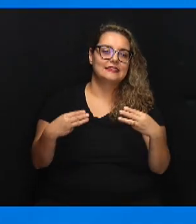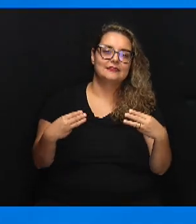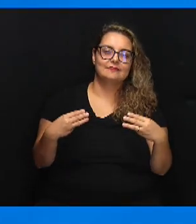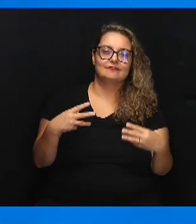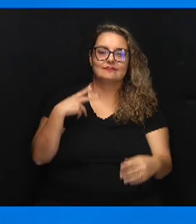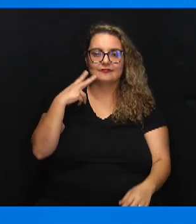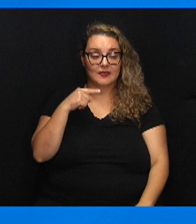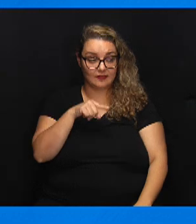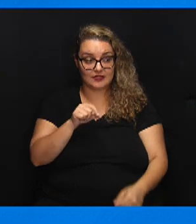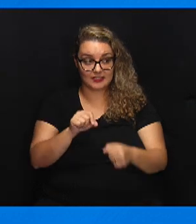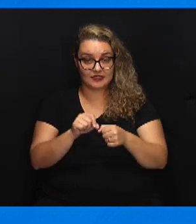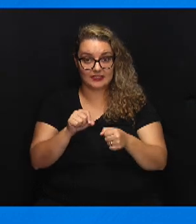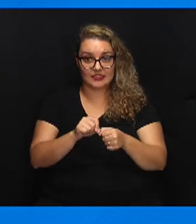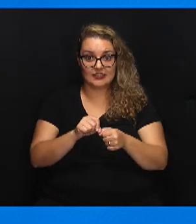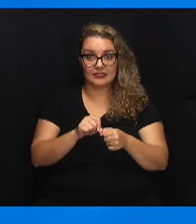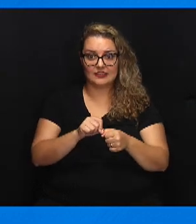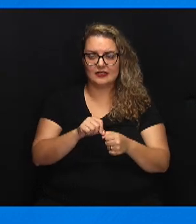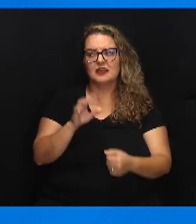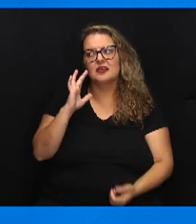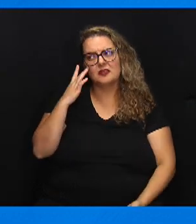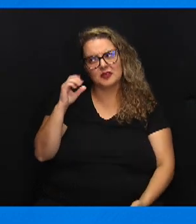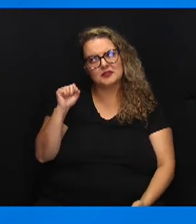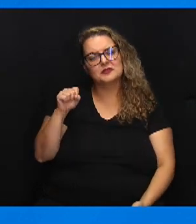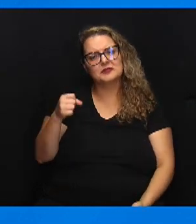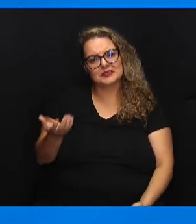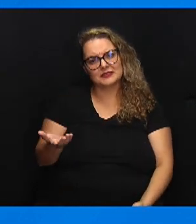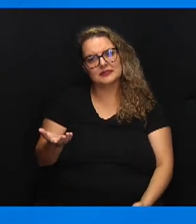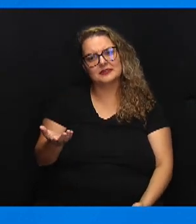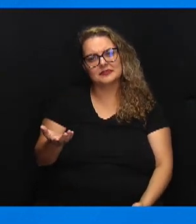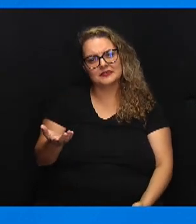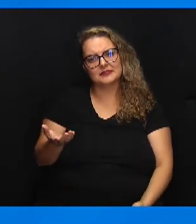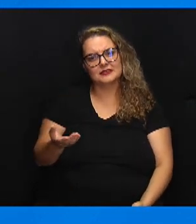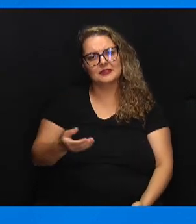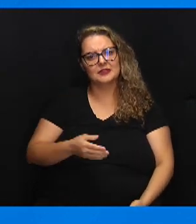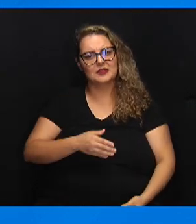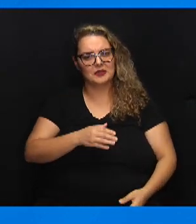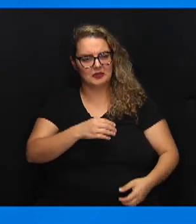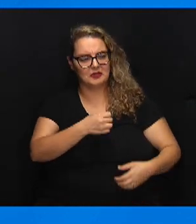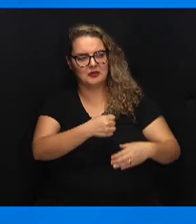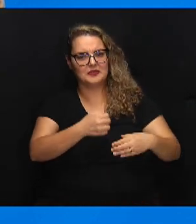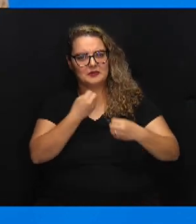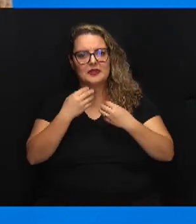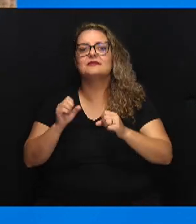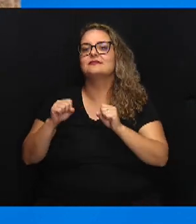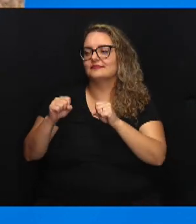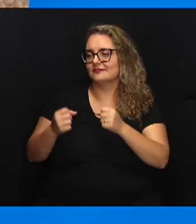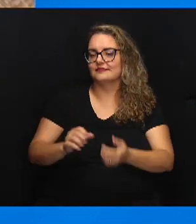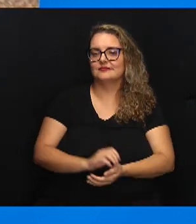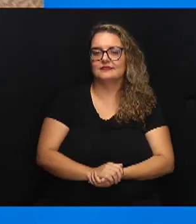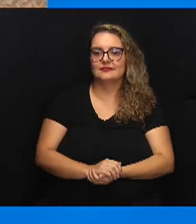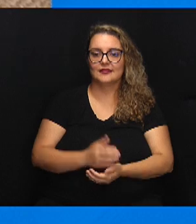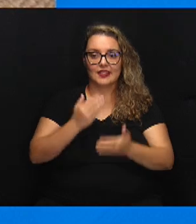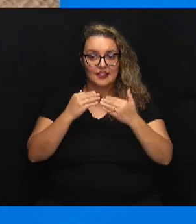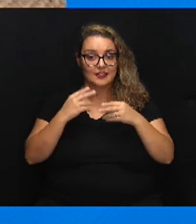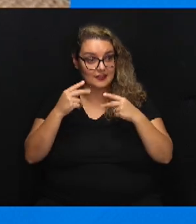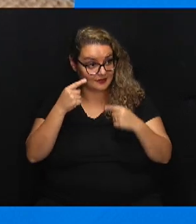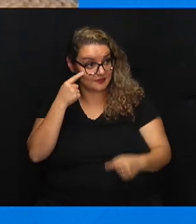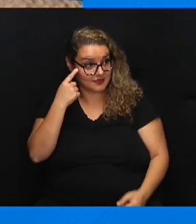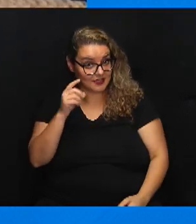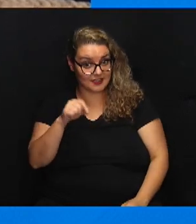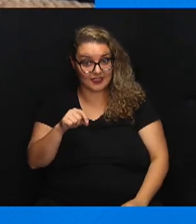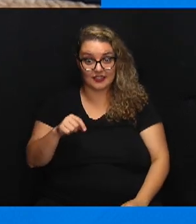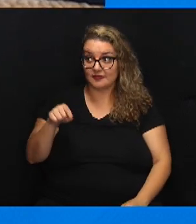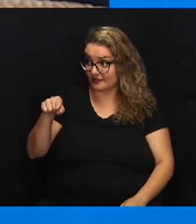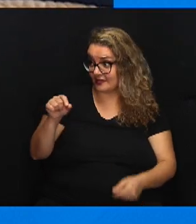Você que fez? Provavelmente. Ah, é? Cozinha bem? Cozinha. Ah, é comida japonesa, é isso? É.